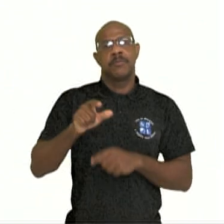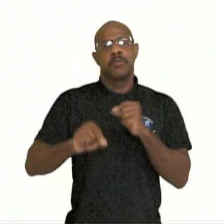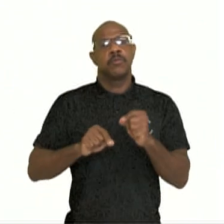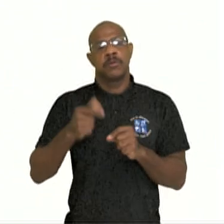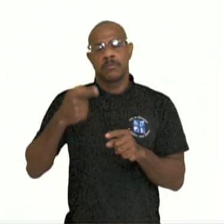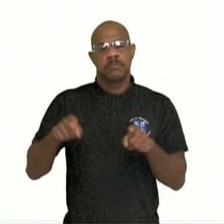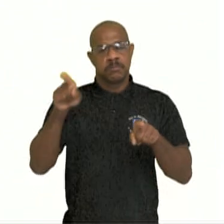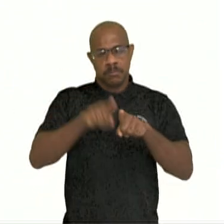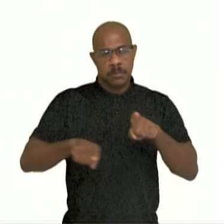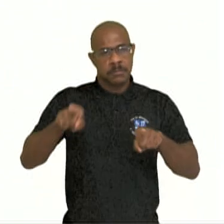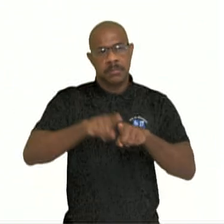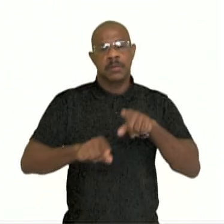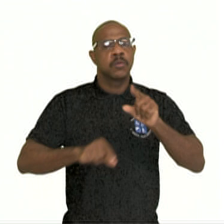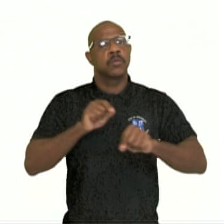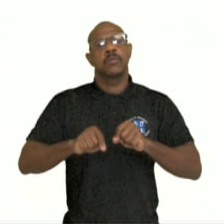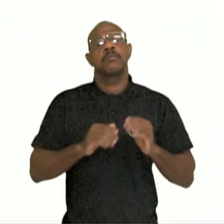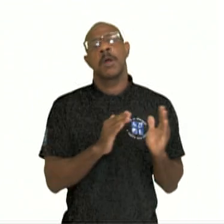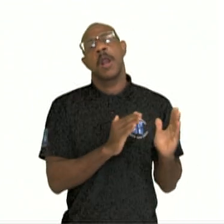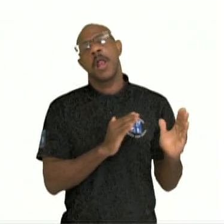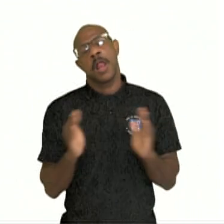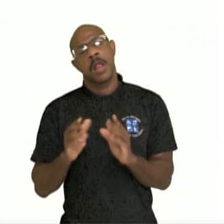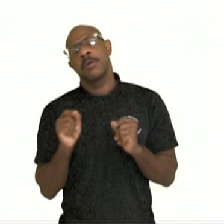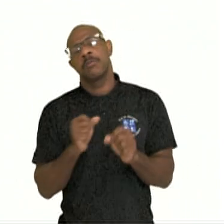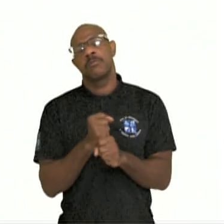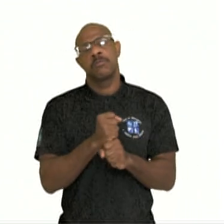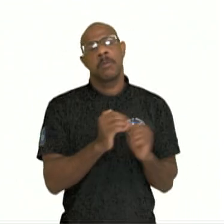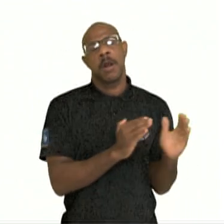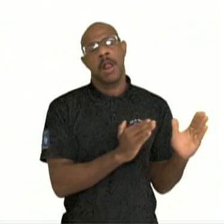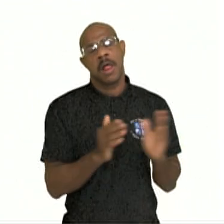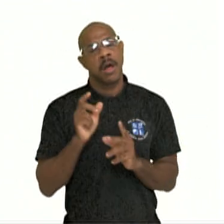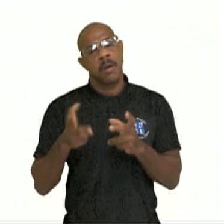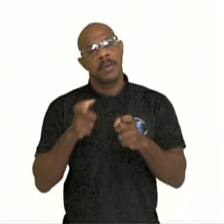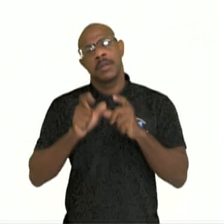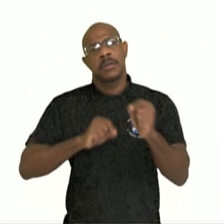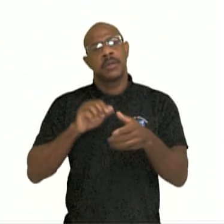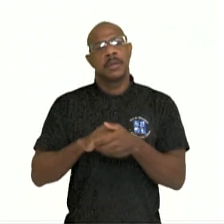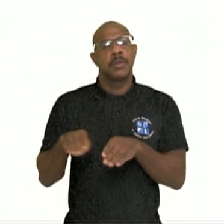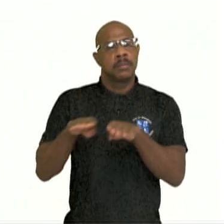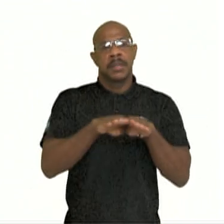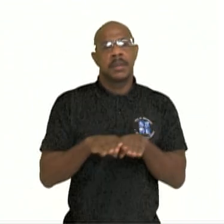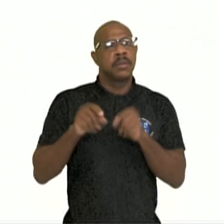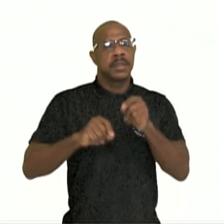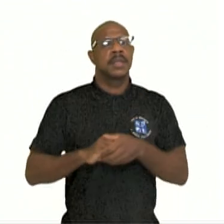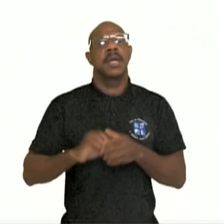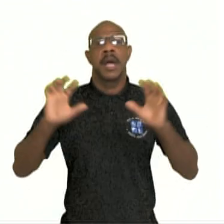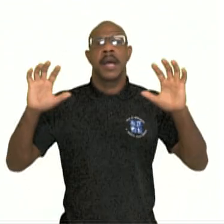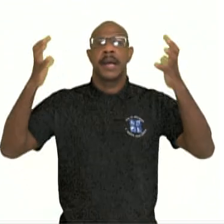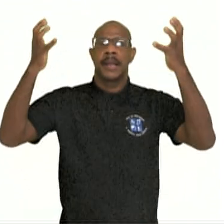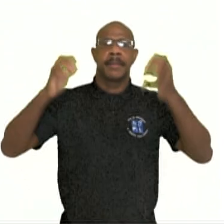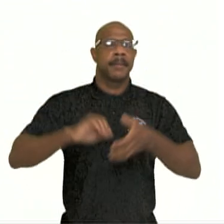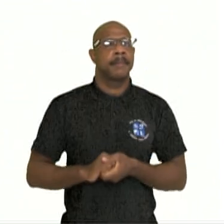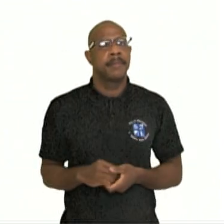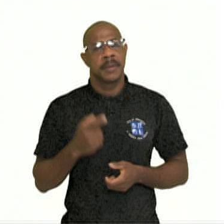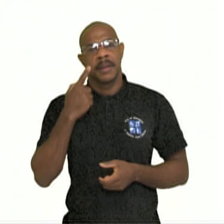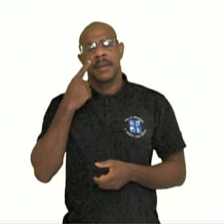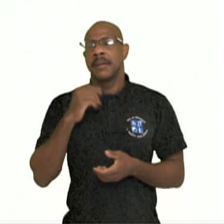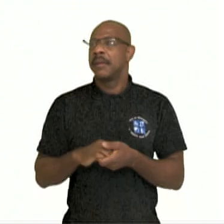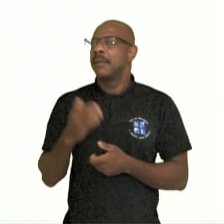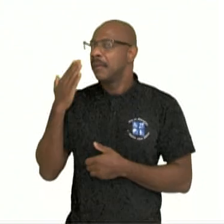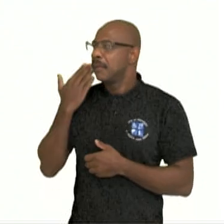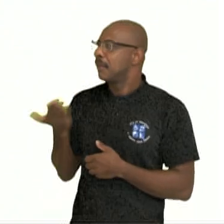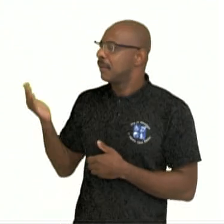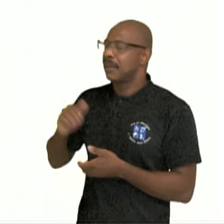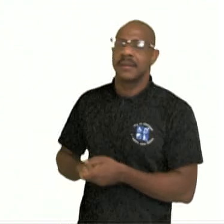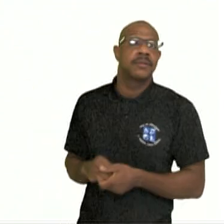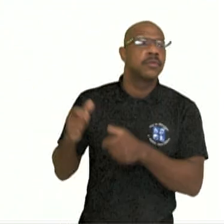repetidas condições ao longo de vários e vários anos, observa-se um padrão climático. Por exemplo, se uma localidade